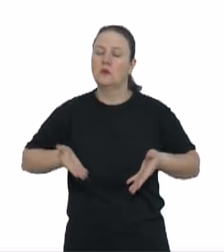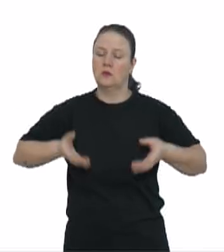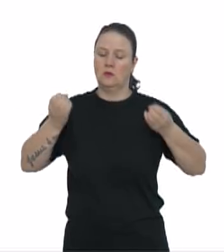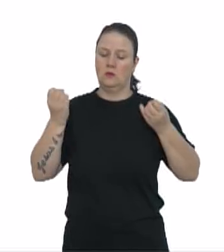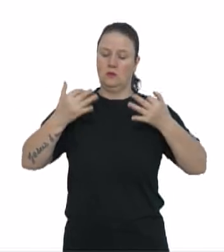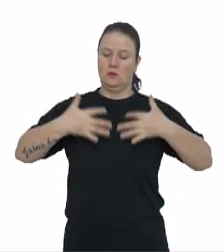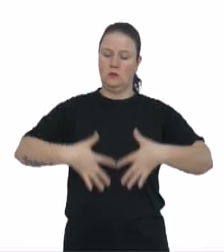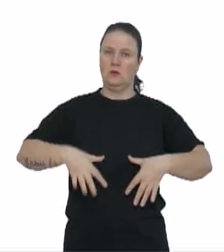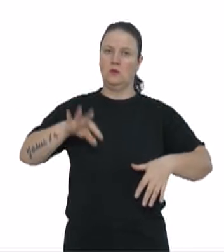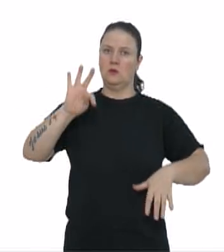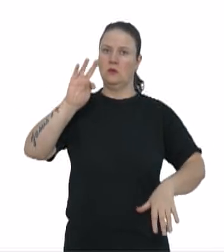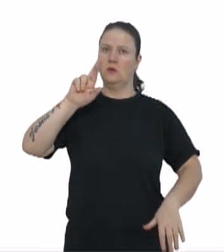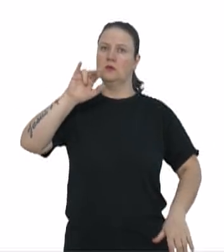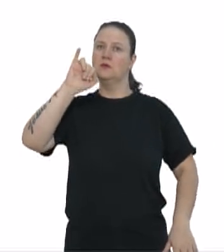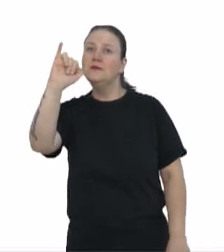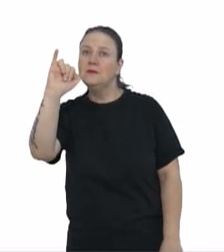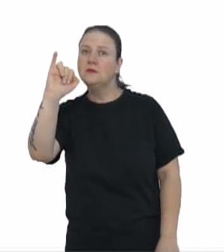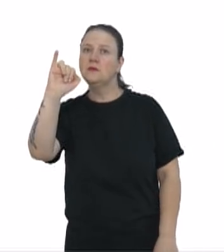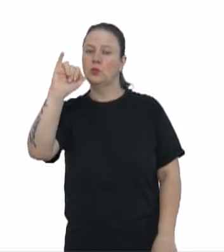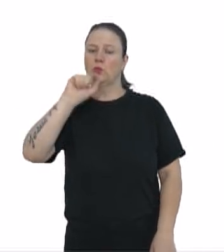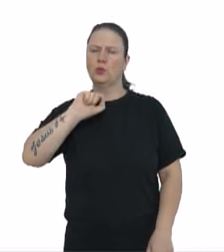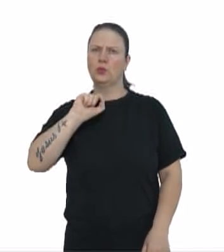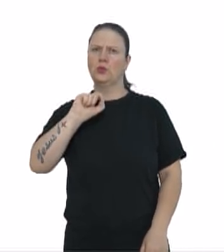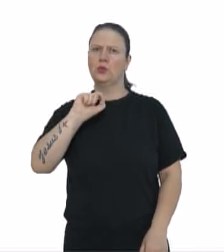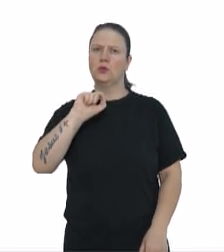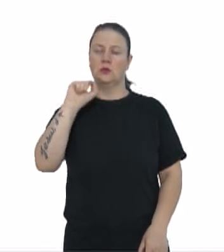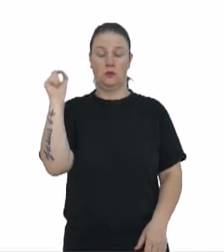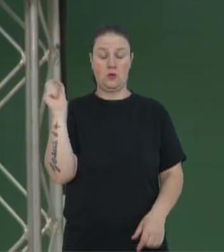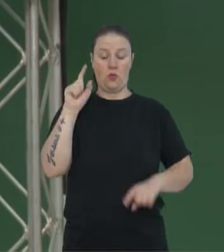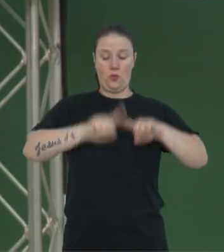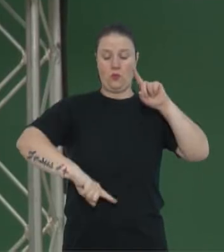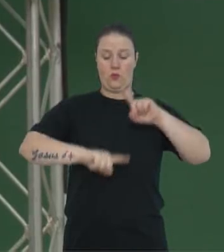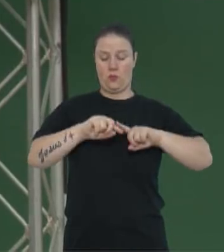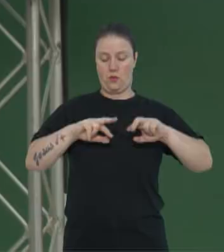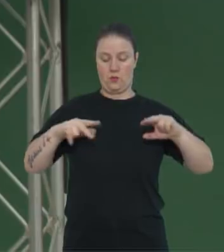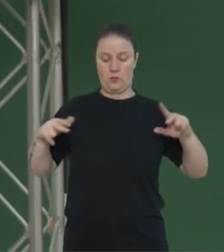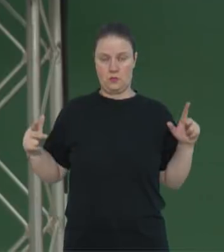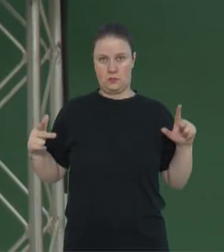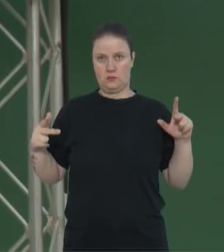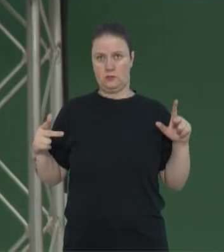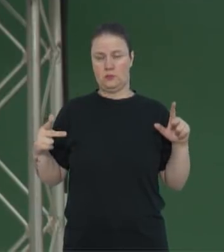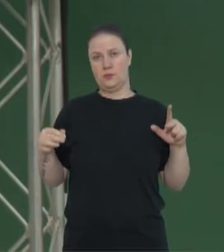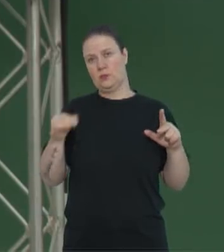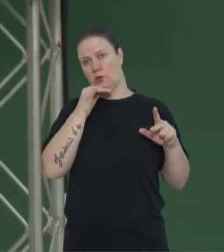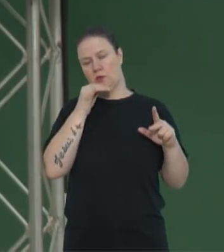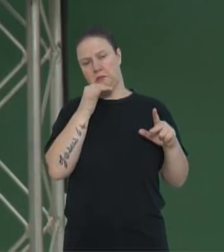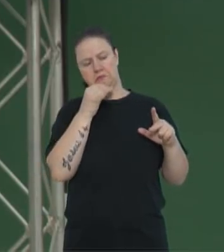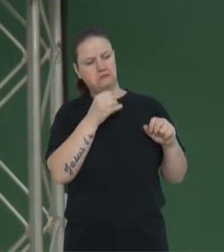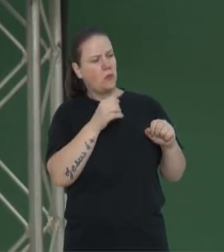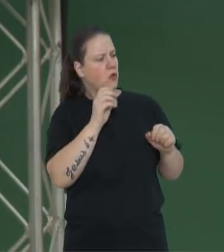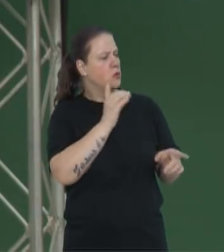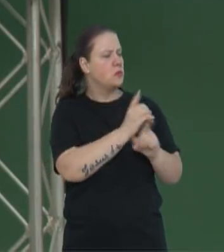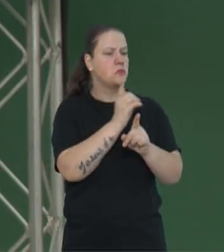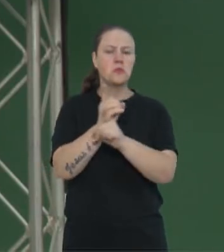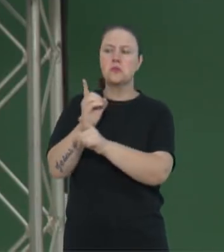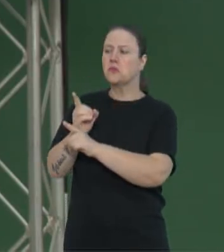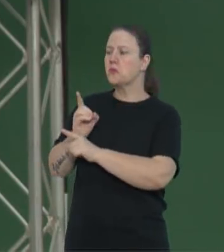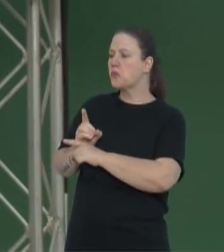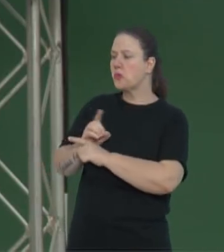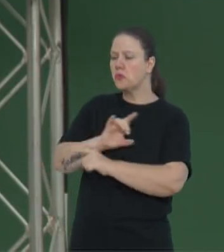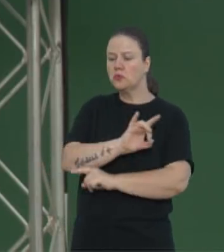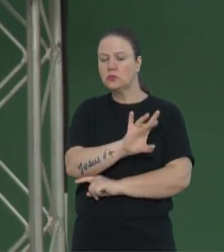o tridimensional. Então, a gente vai pensar em objetos. Objetos que nos cercam, objetos tridimensionais, são os